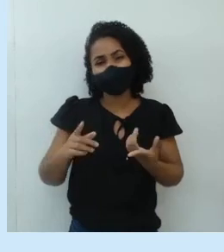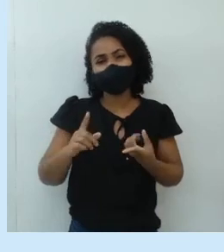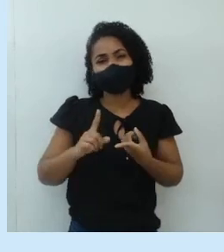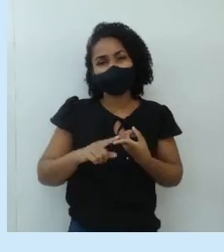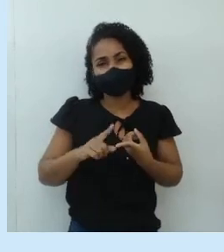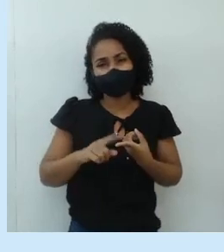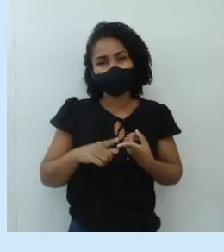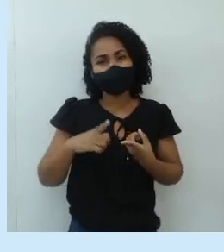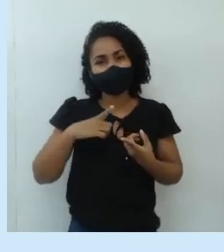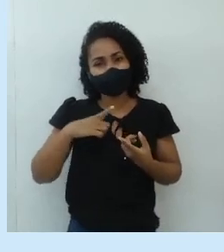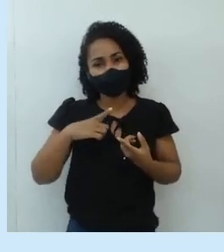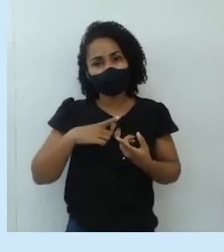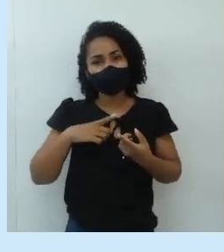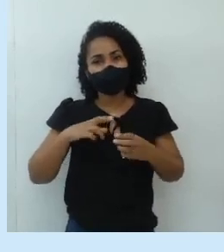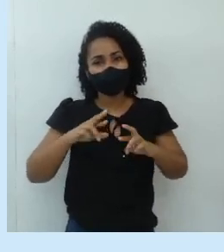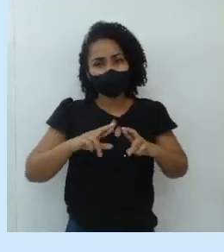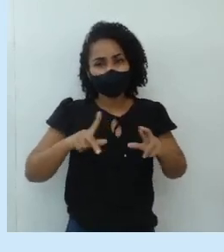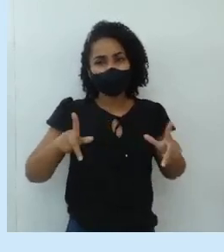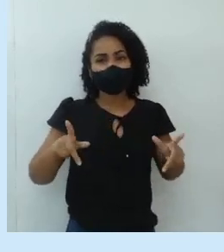referência às